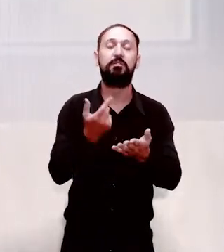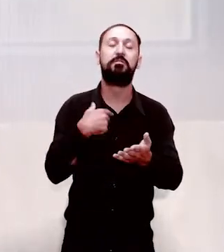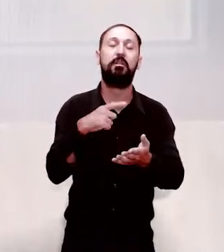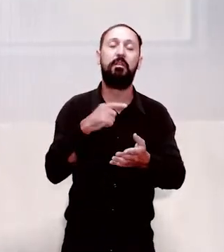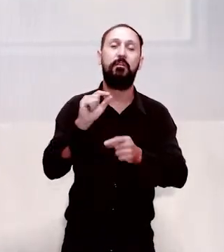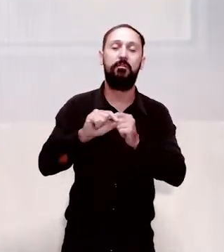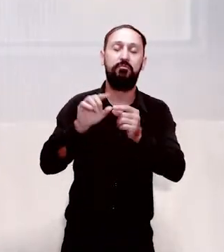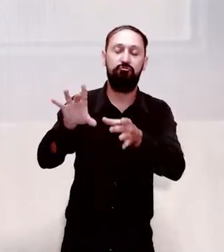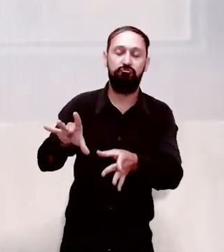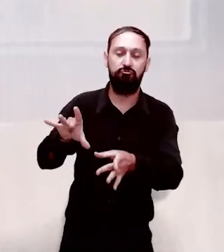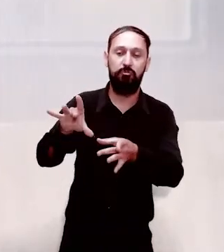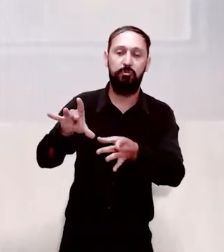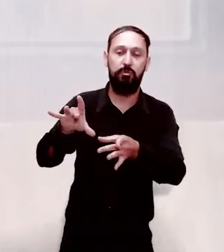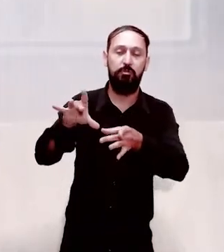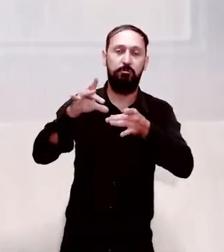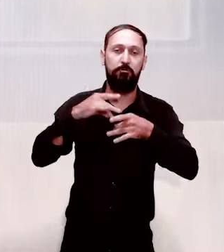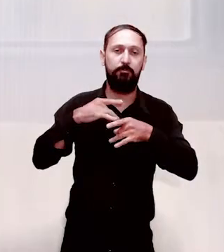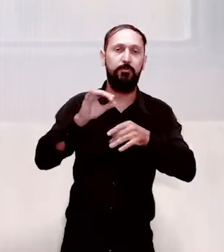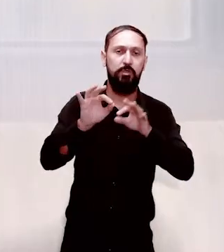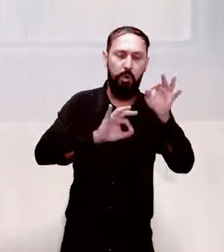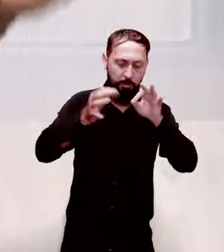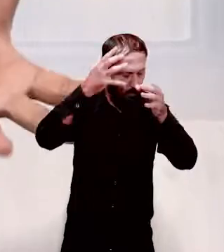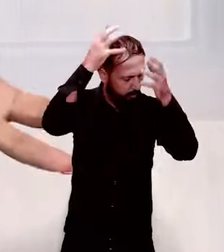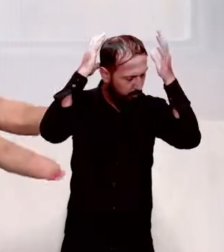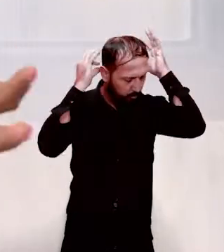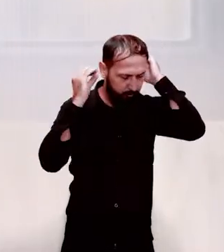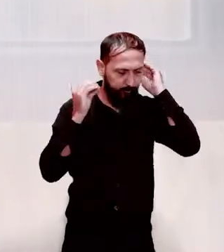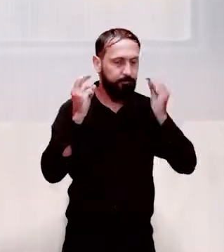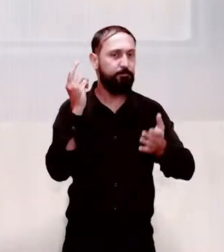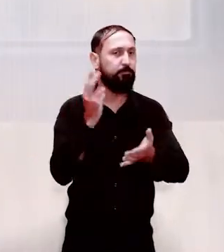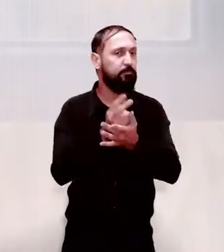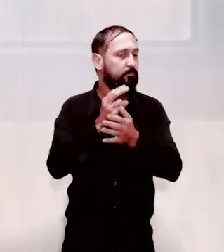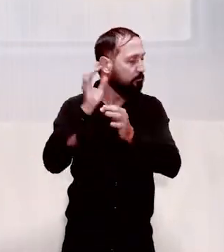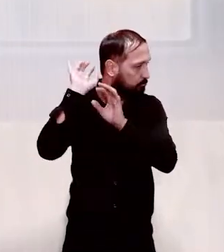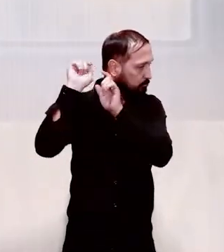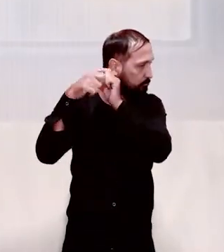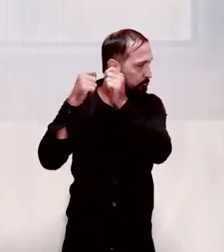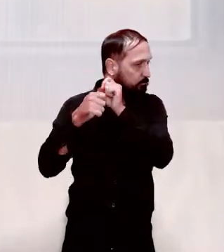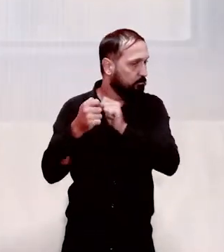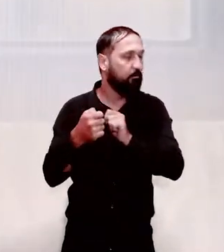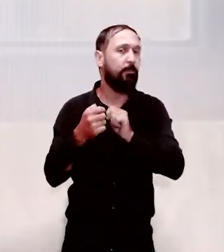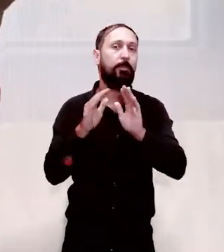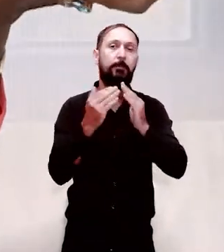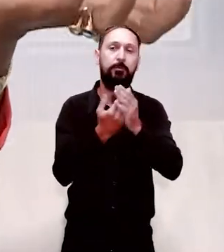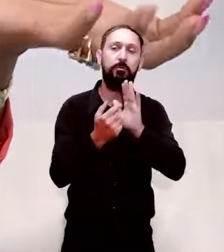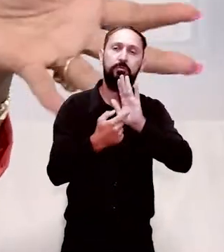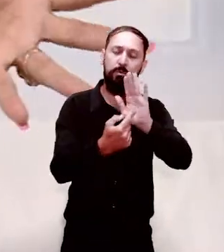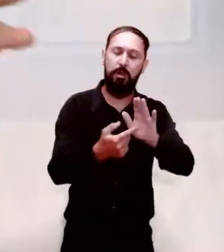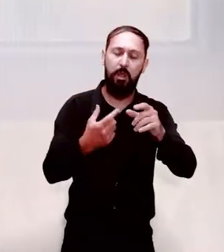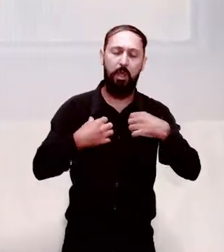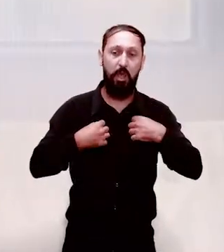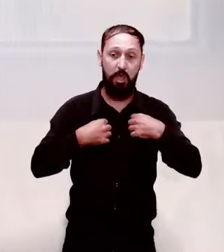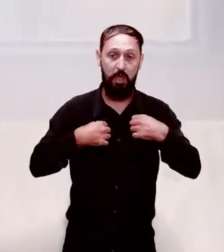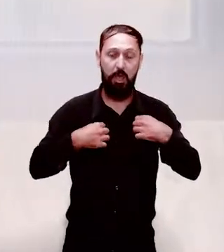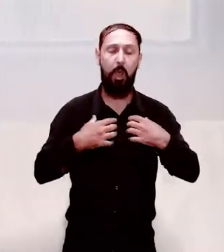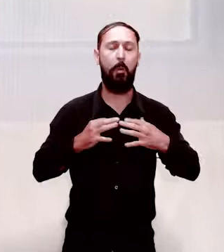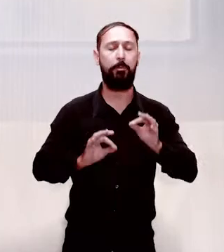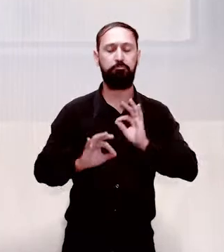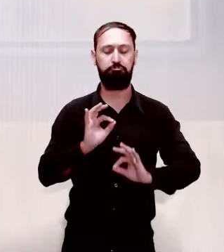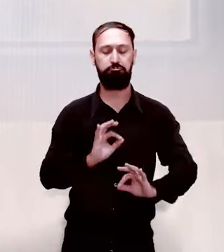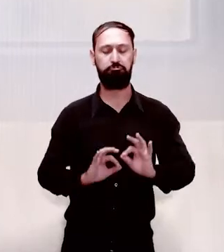Então, a gente acabou, no fim, trazendo isso muito do estar com o cabelo arrumado, a gente ia com o cabelo todo trançado para a escola, a roupa